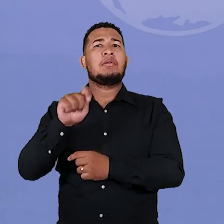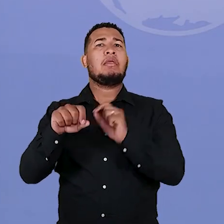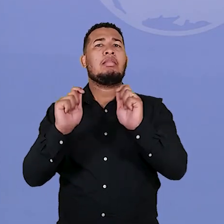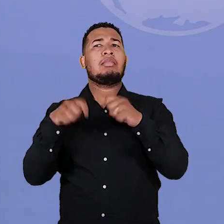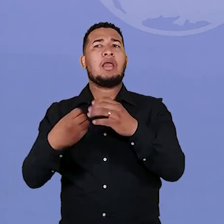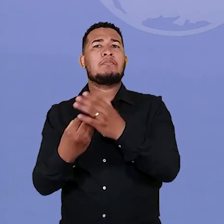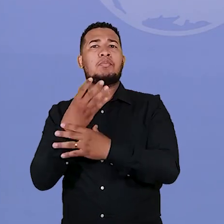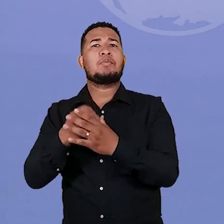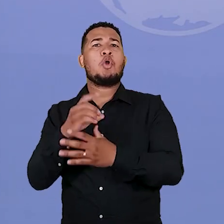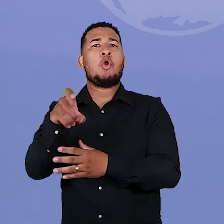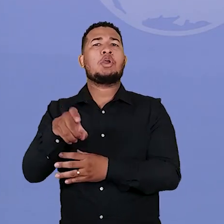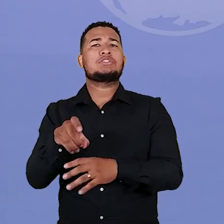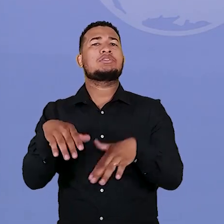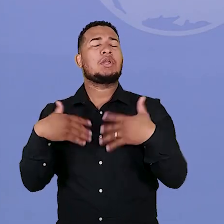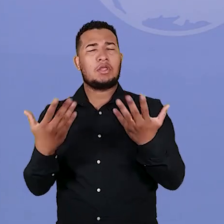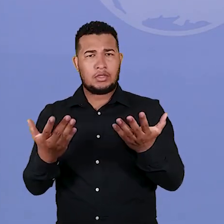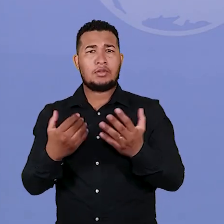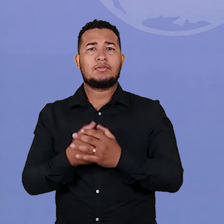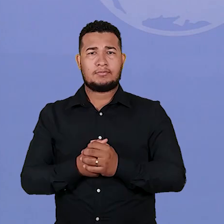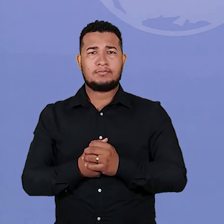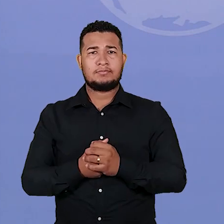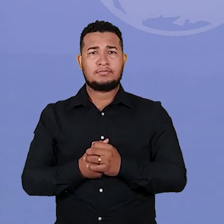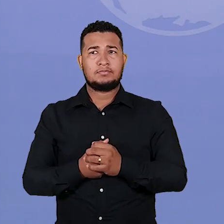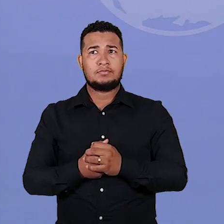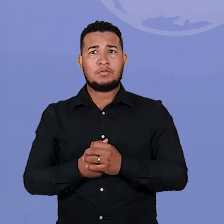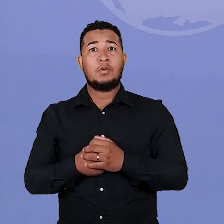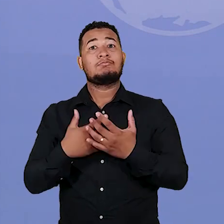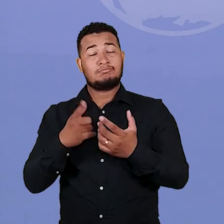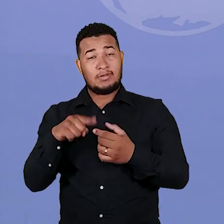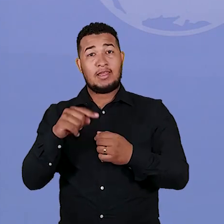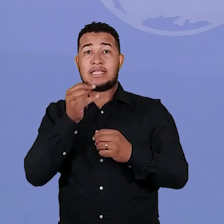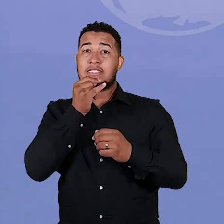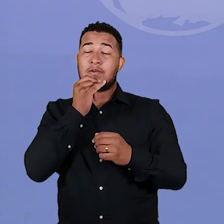produz o oxigênio? Qual o fenômeno, qual o processo que produz o oxigênio?